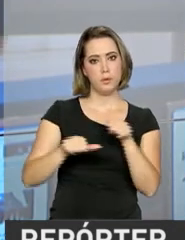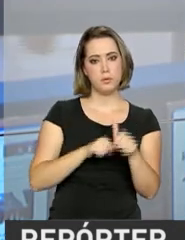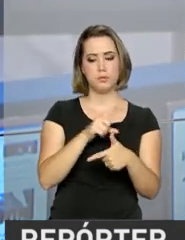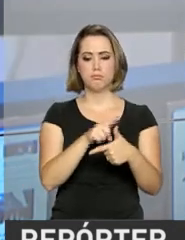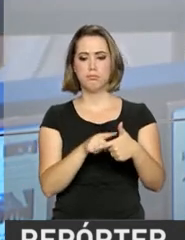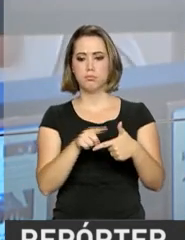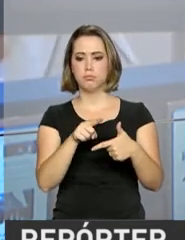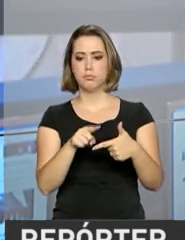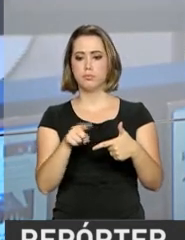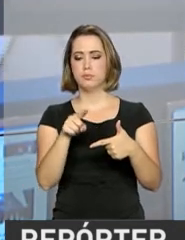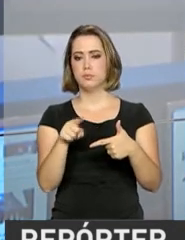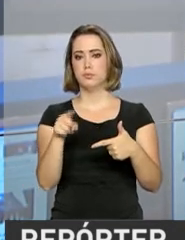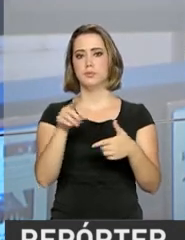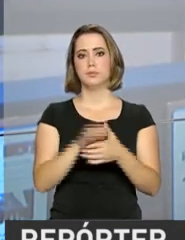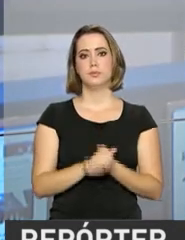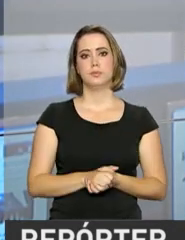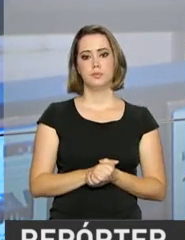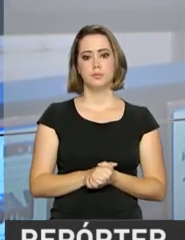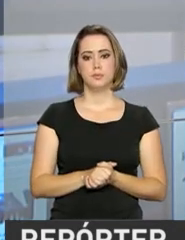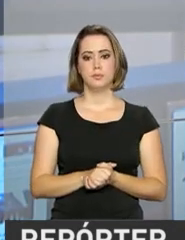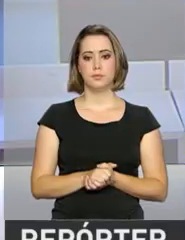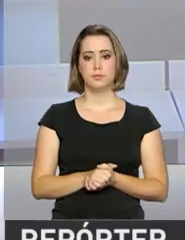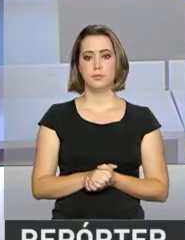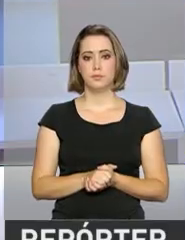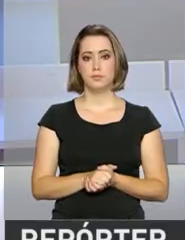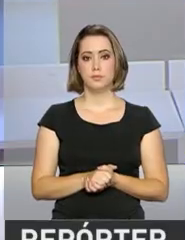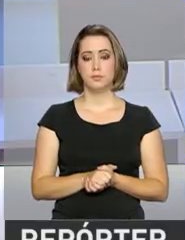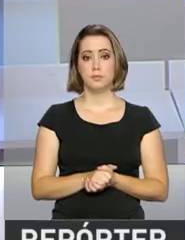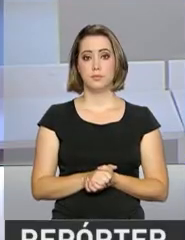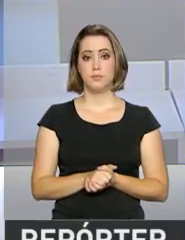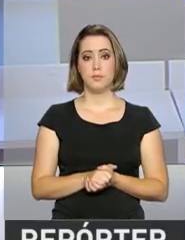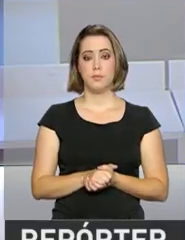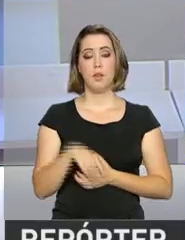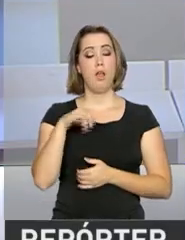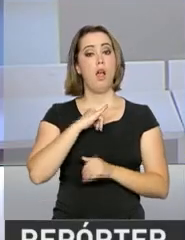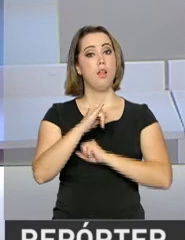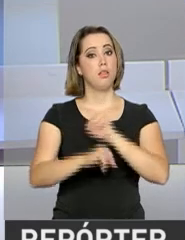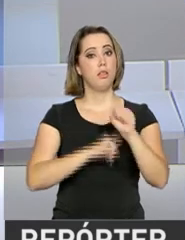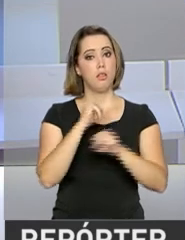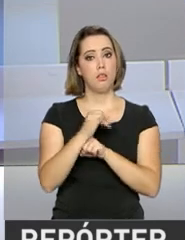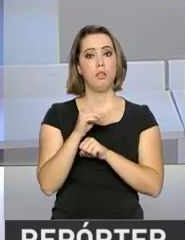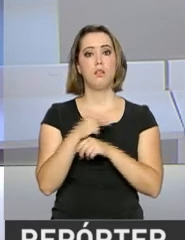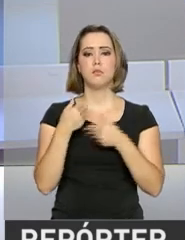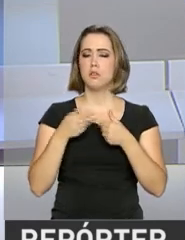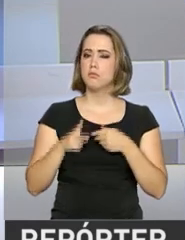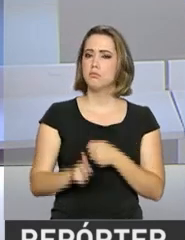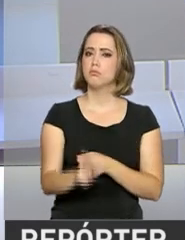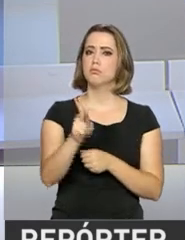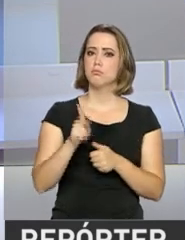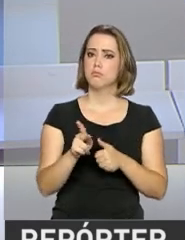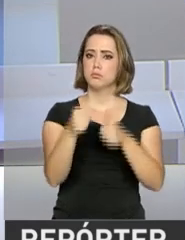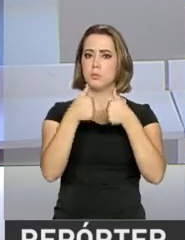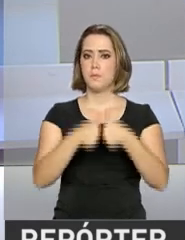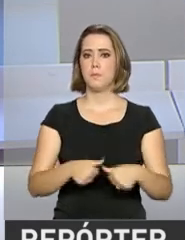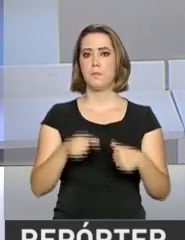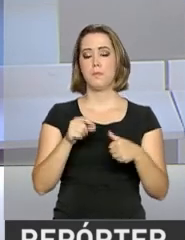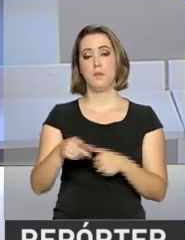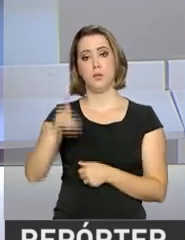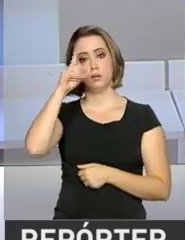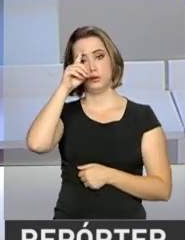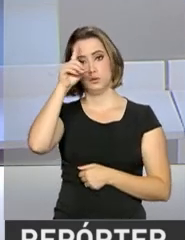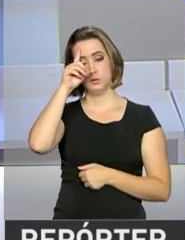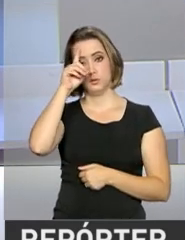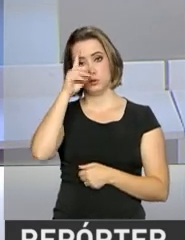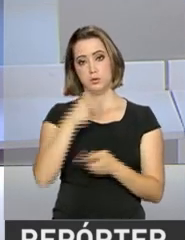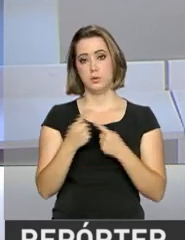recuperação e à internet está cada vez mais presente no dia a dia das pessoas a interação